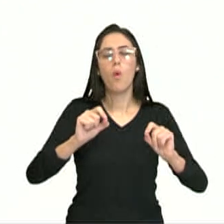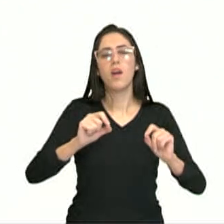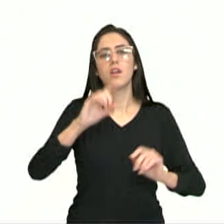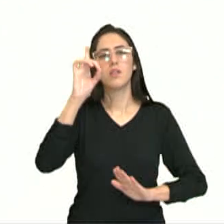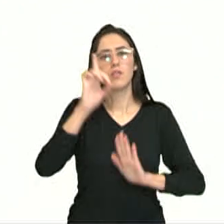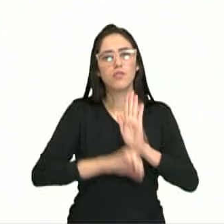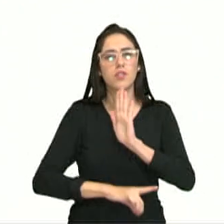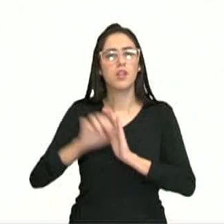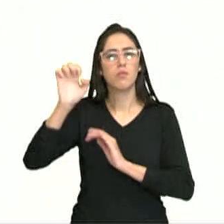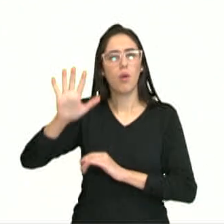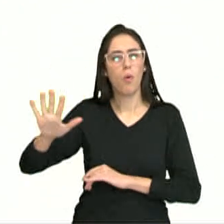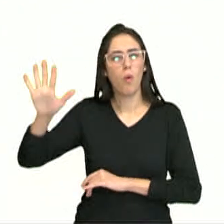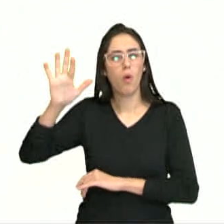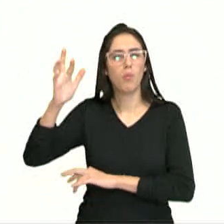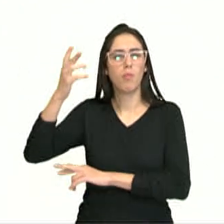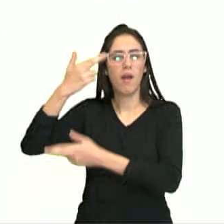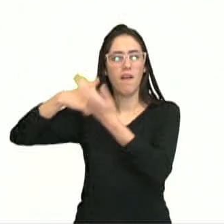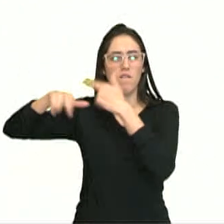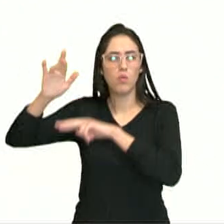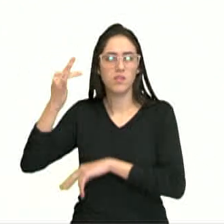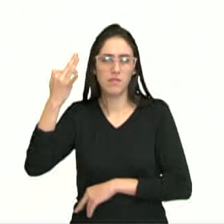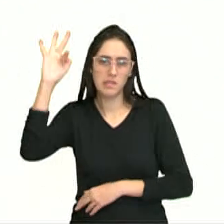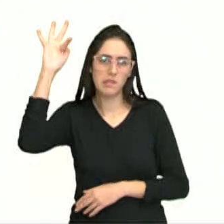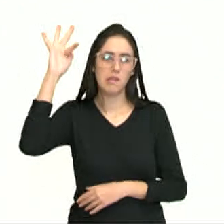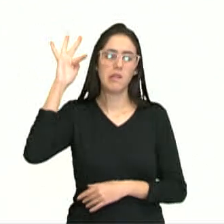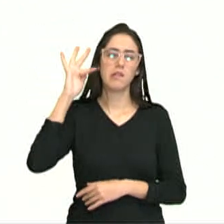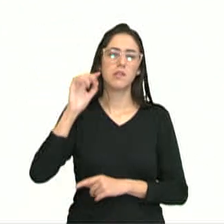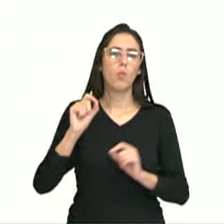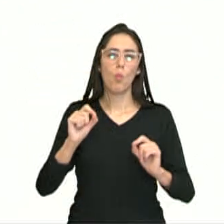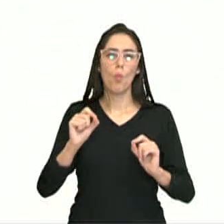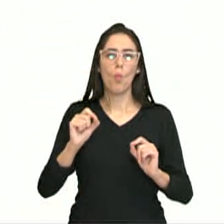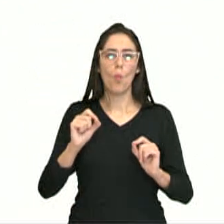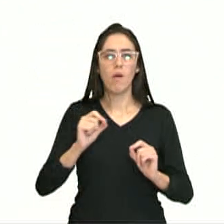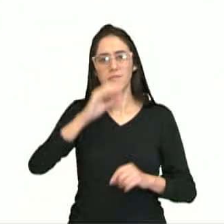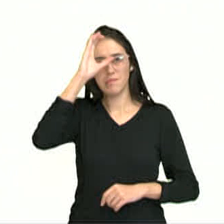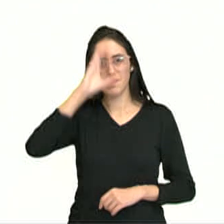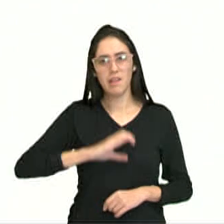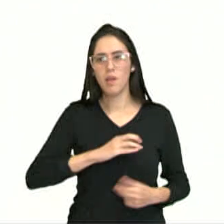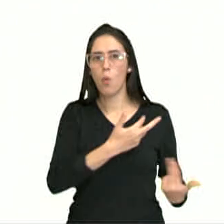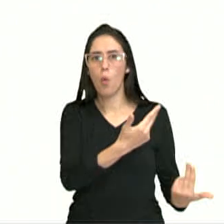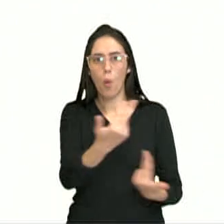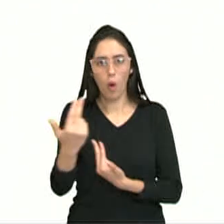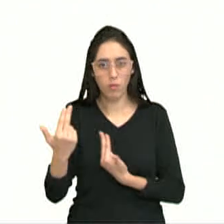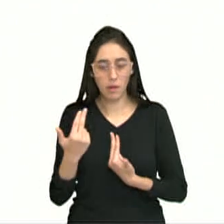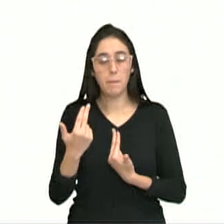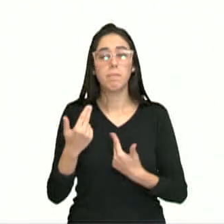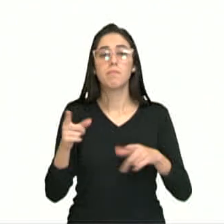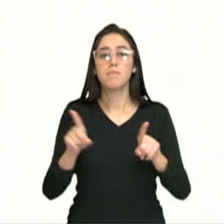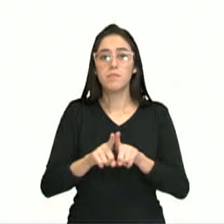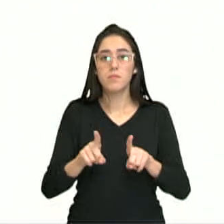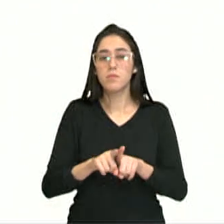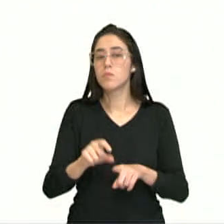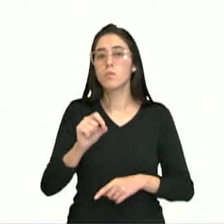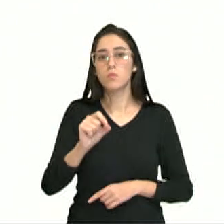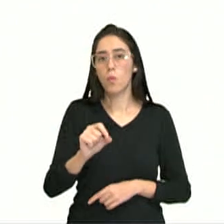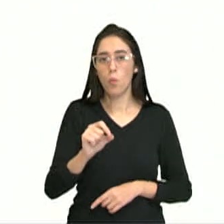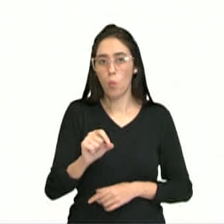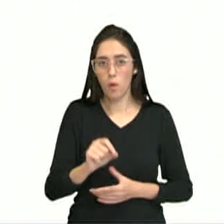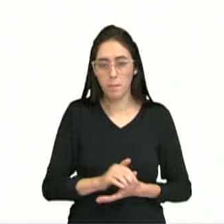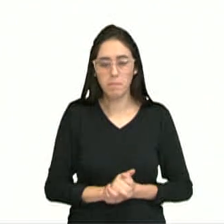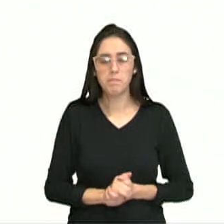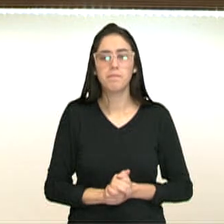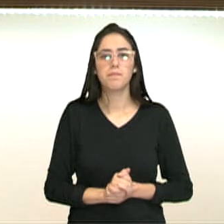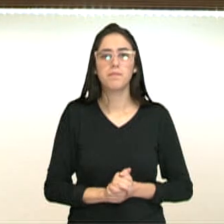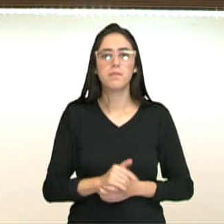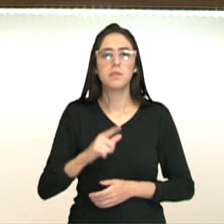lá na Revolução Francesa, a ideia de cidadão de igualdade. Também vai se desenvolver aqui também uma questão